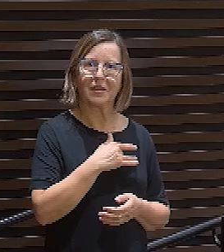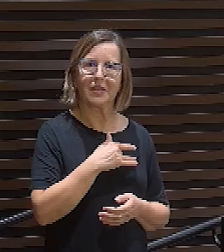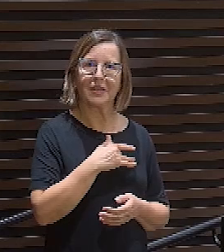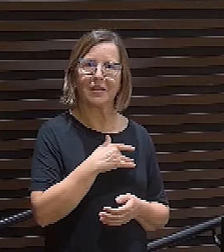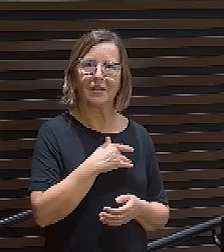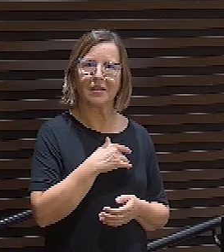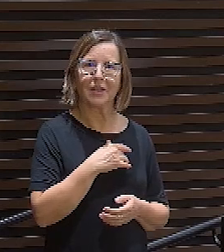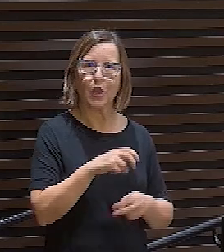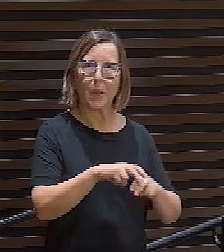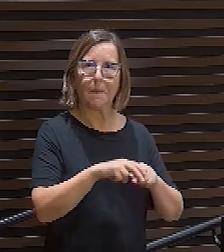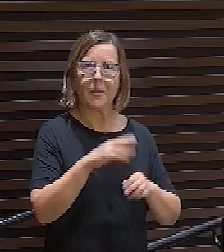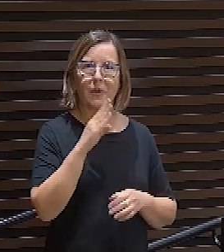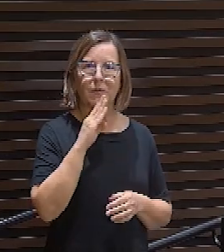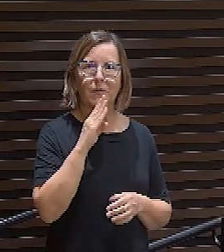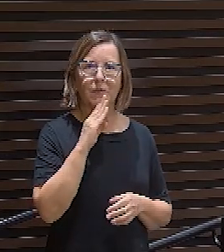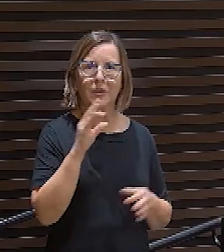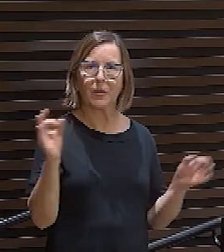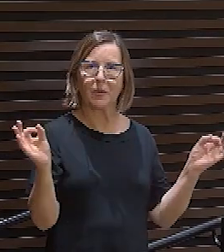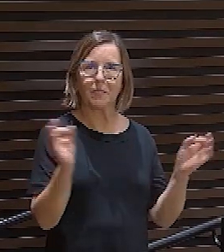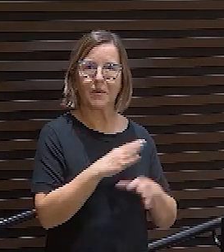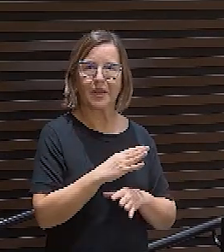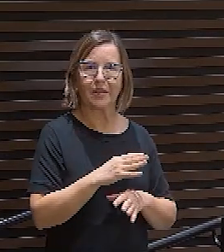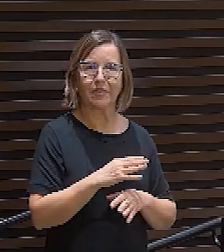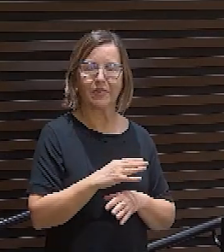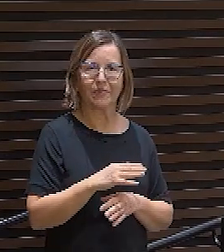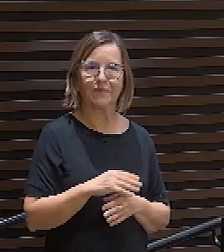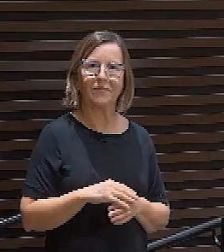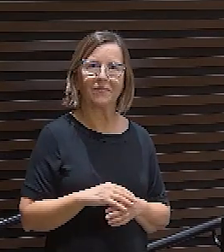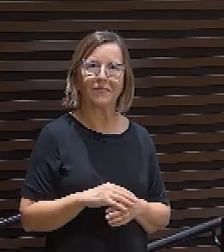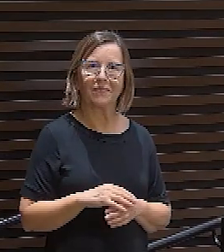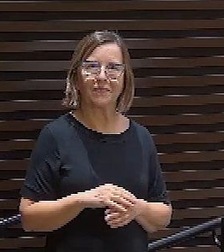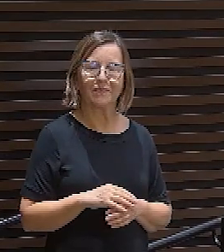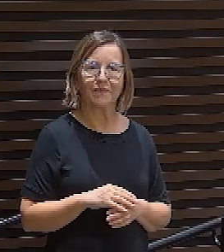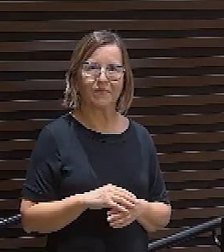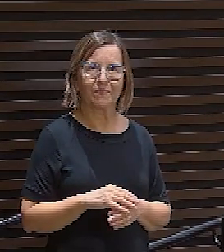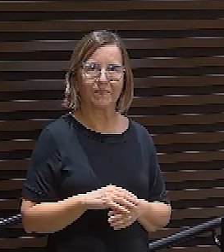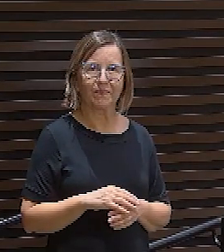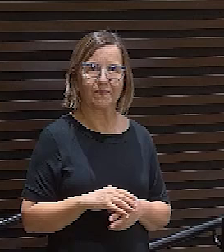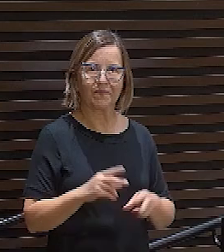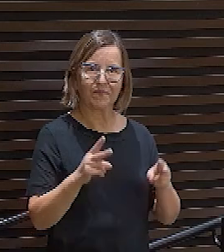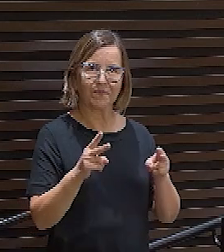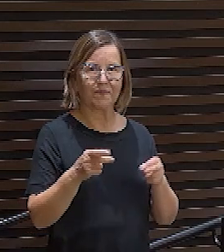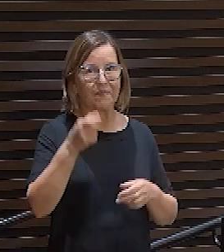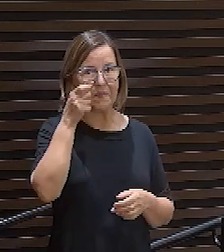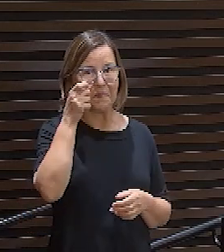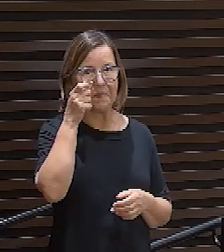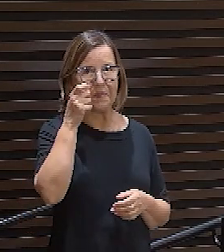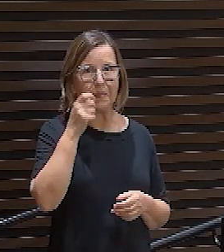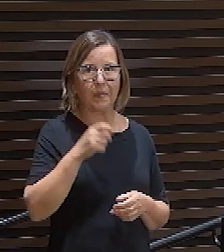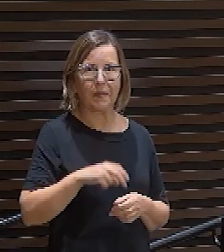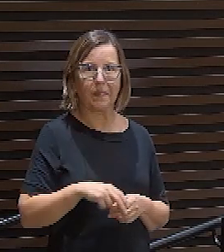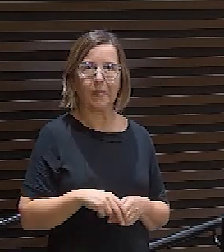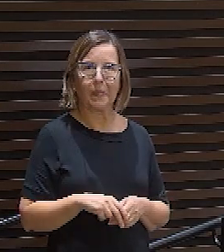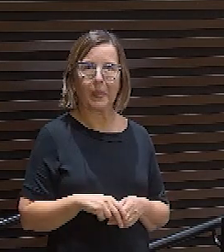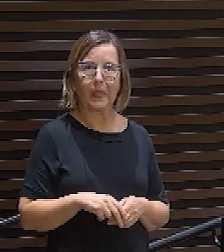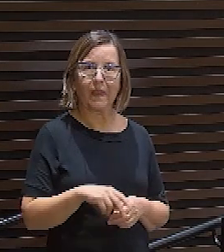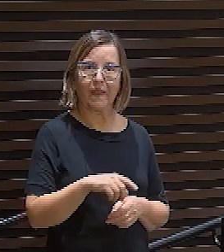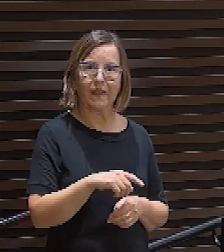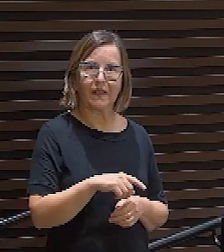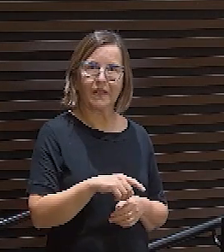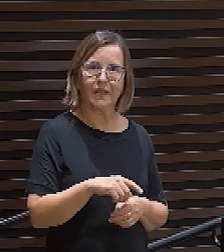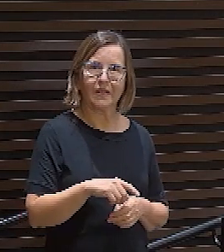que nos chamou para sua própria glória e virtude. Presta atenção no versículo 4. Pelos quais têm sido de